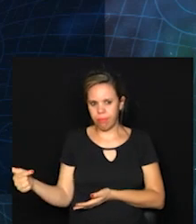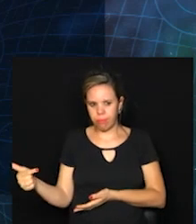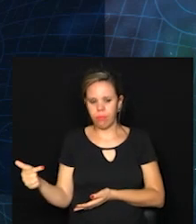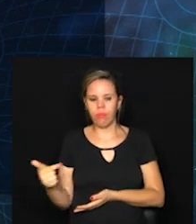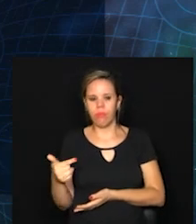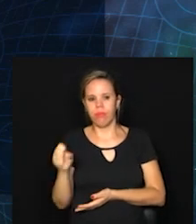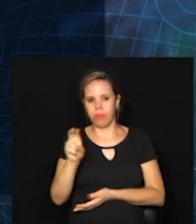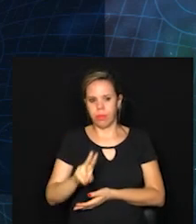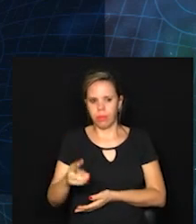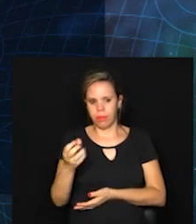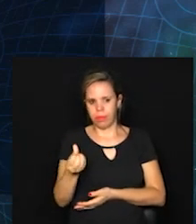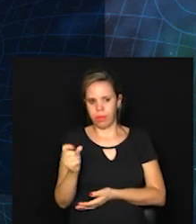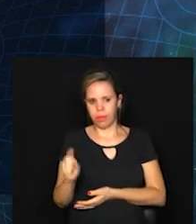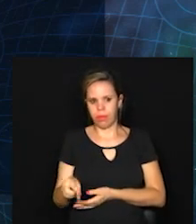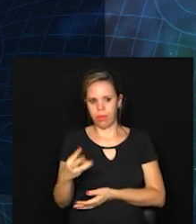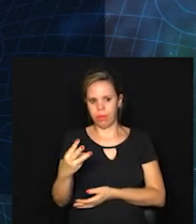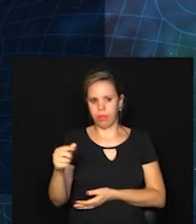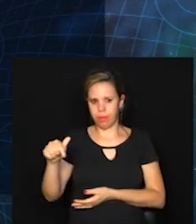7.442, Sumaré,